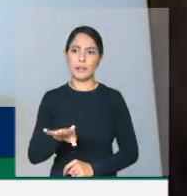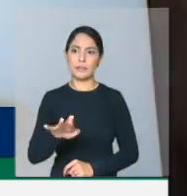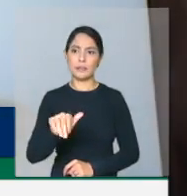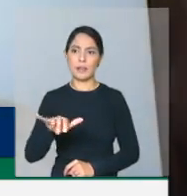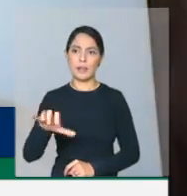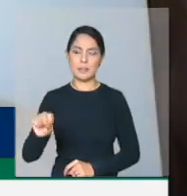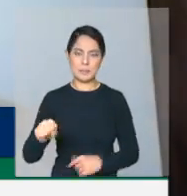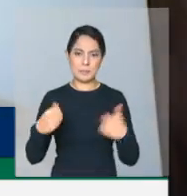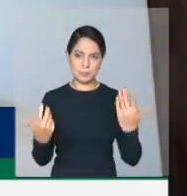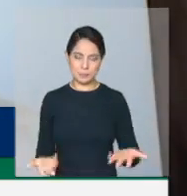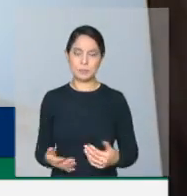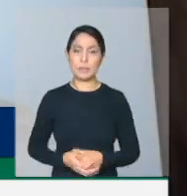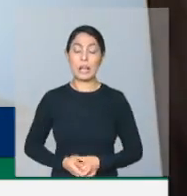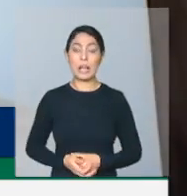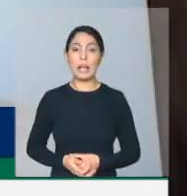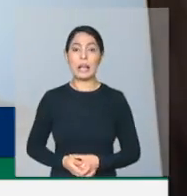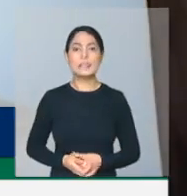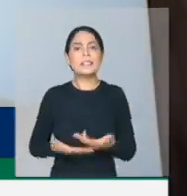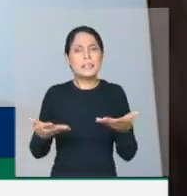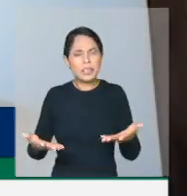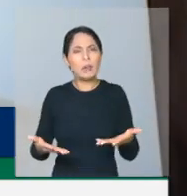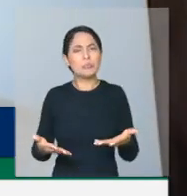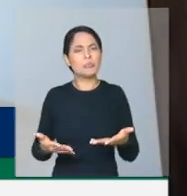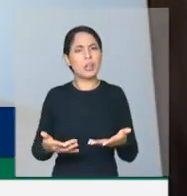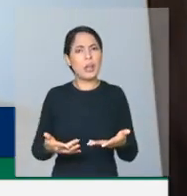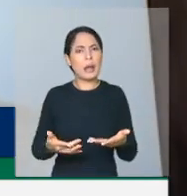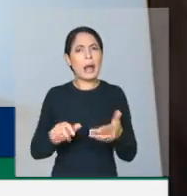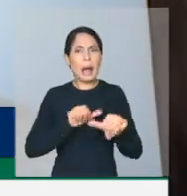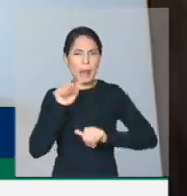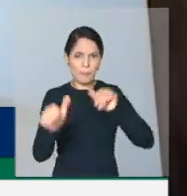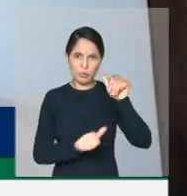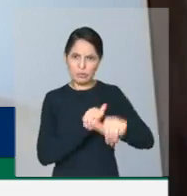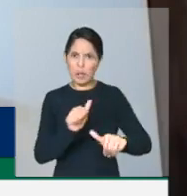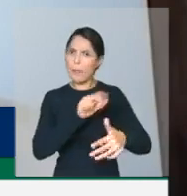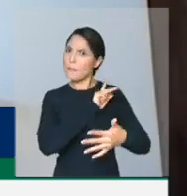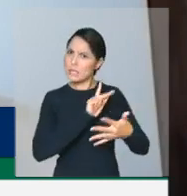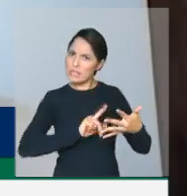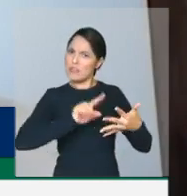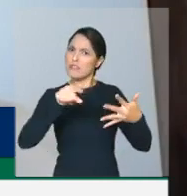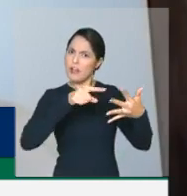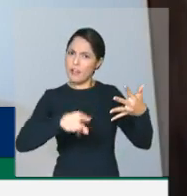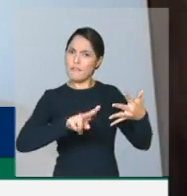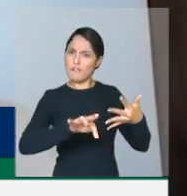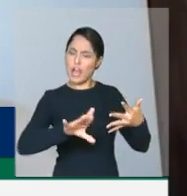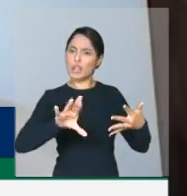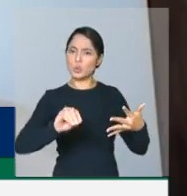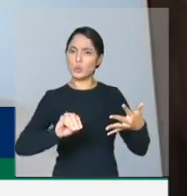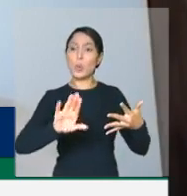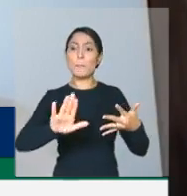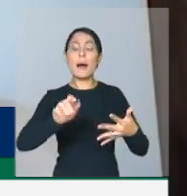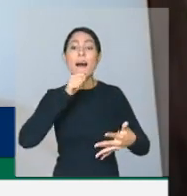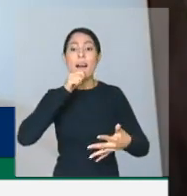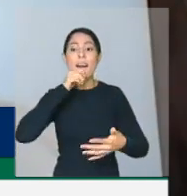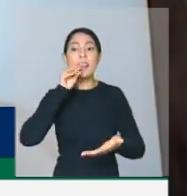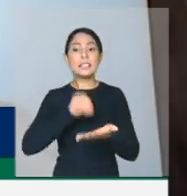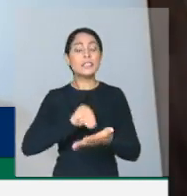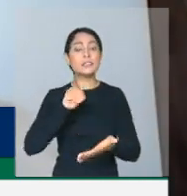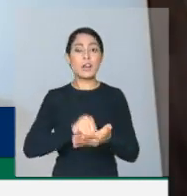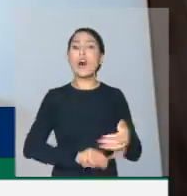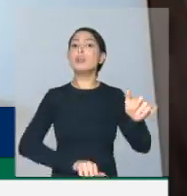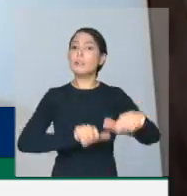Vale lembrar, contudo, que essa alteração foi vetada pela Presidência da República, estando pendente de apreciação este